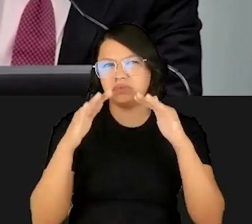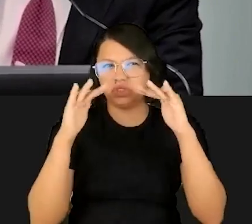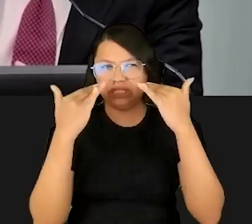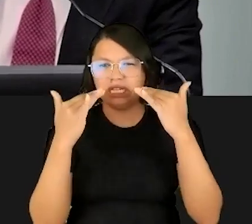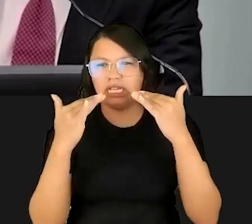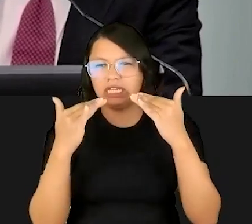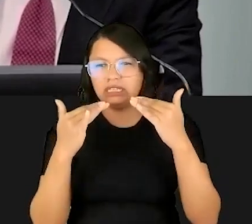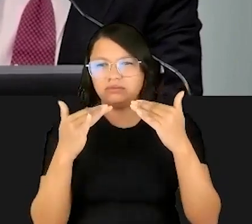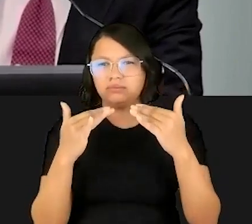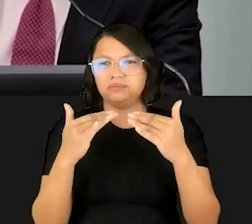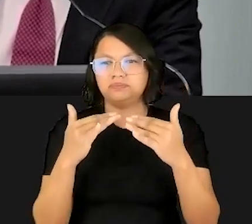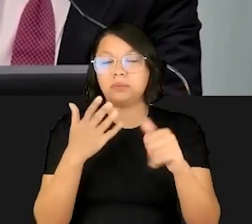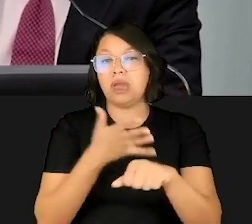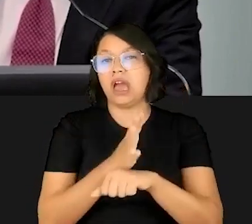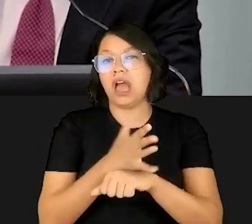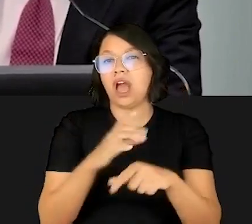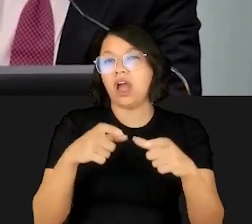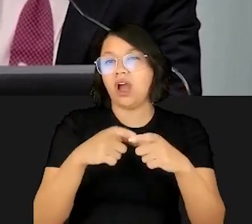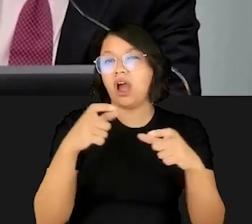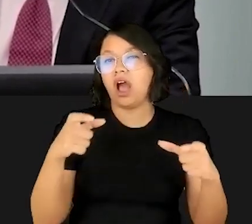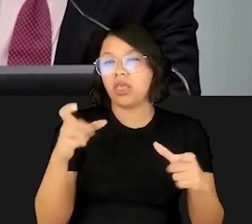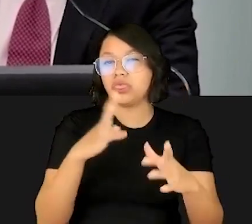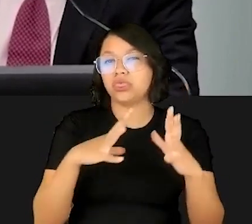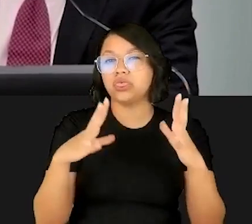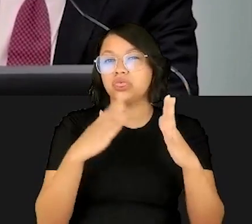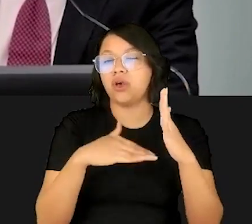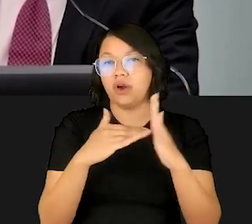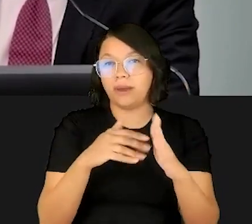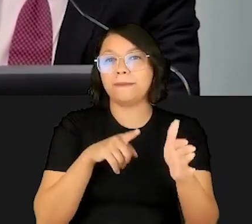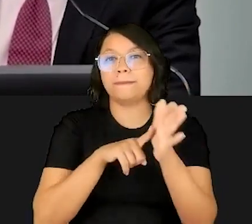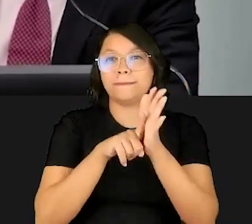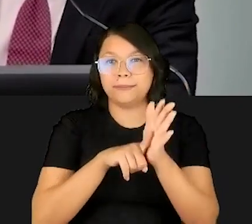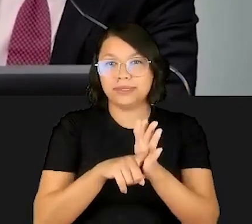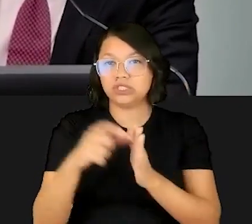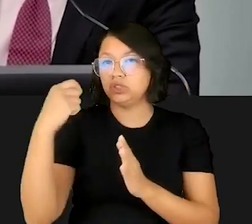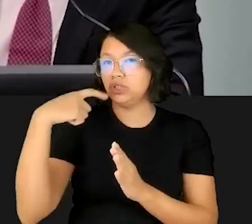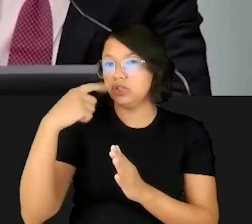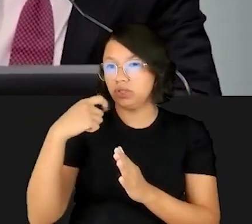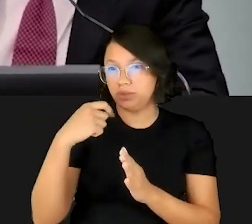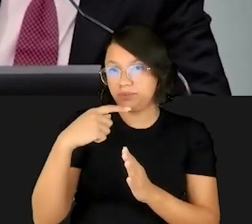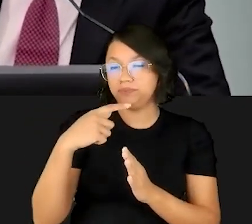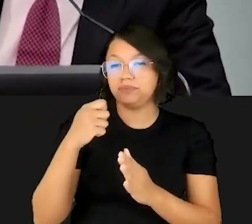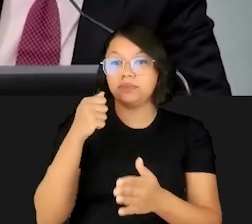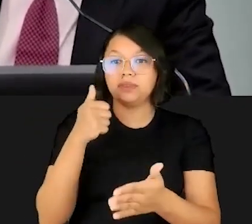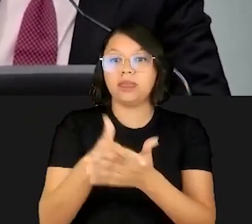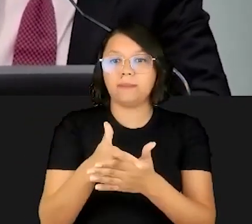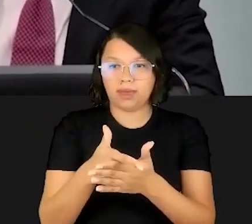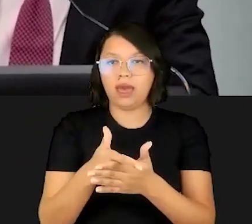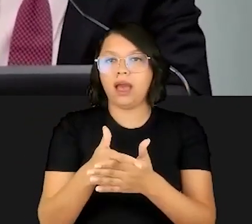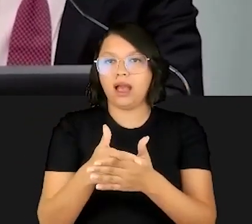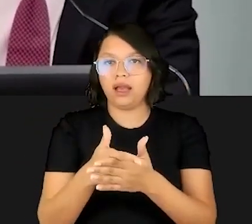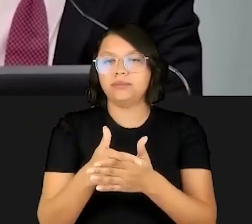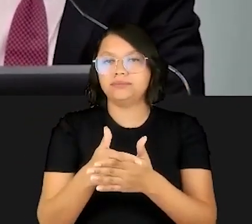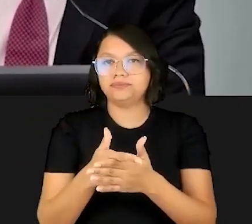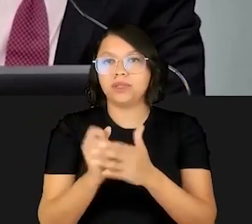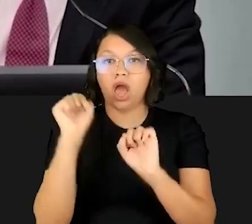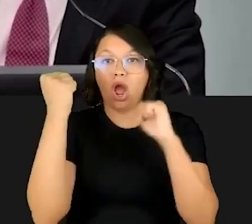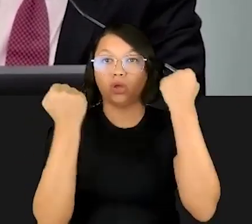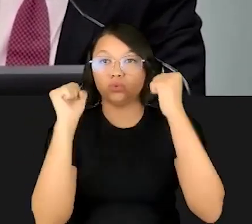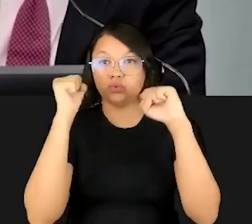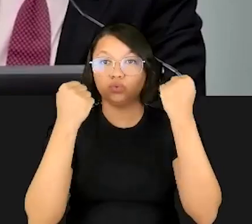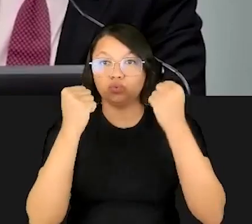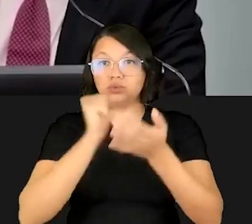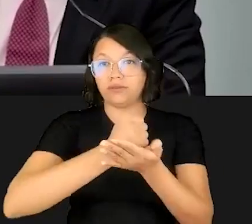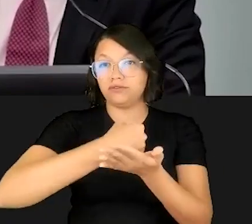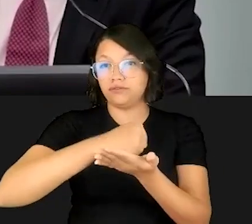toda a pesquisa de novas medicações, ela tem sido patrocinada pela indústria farmacêutica, que é quem produz este